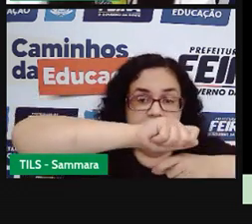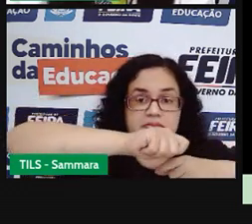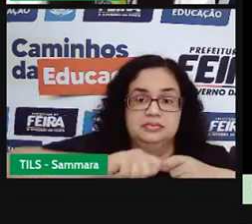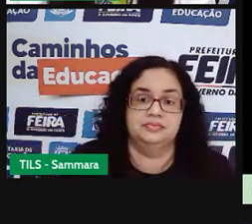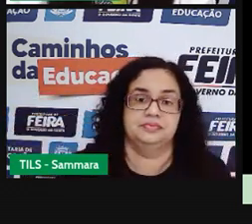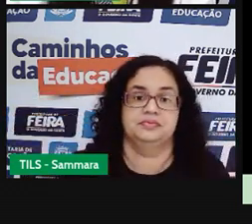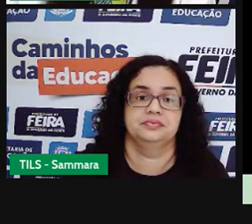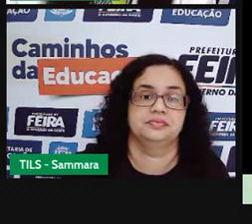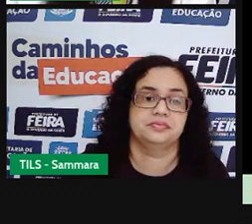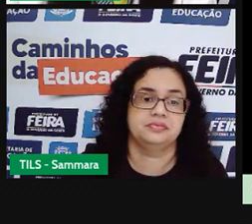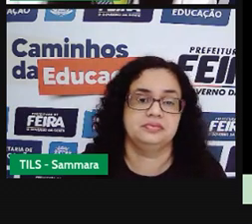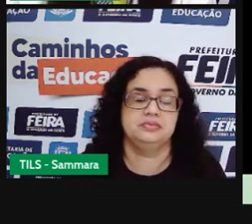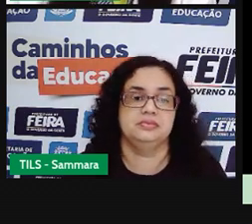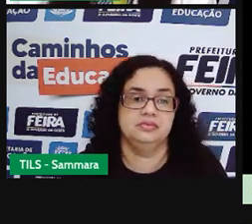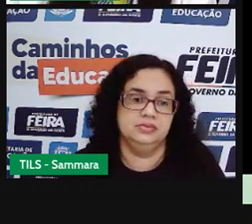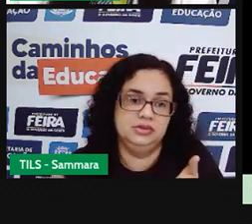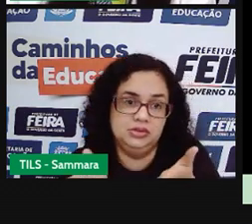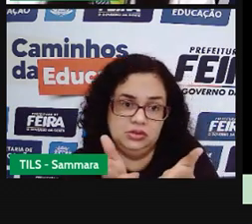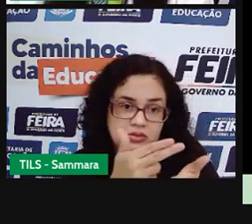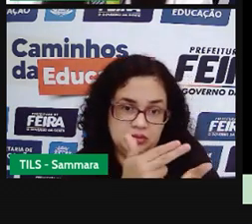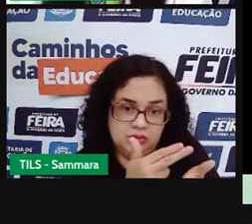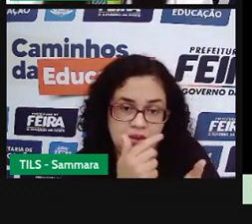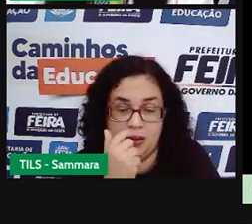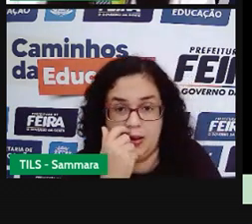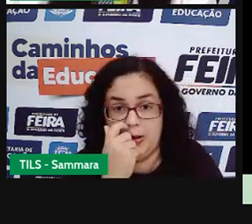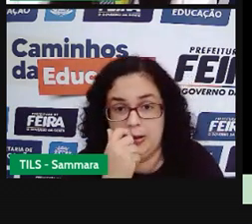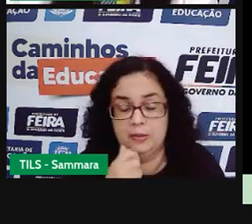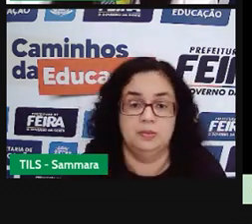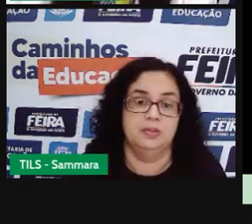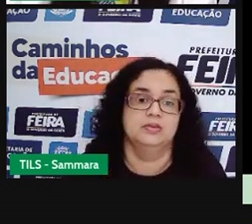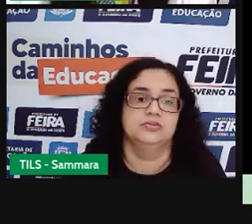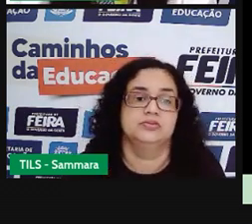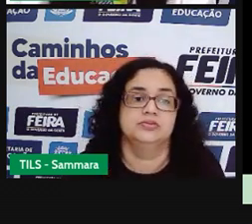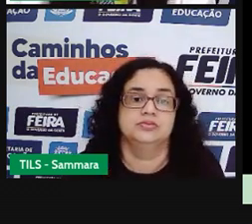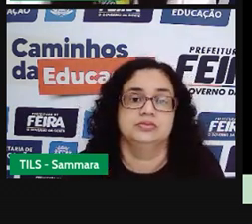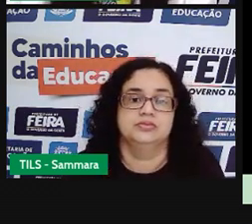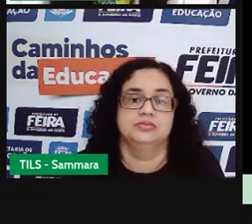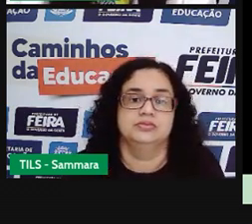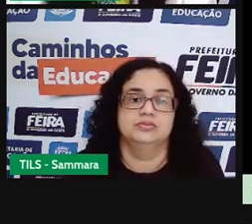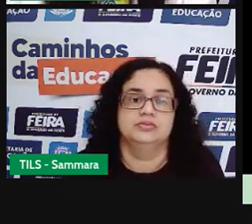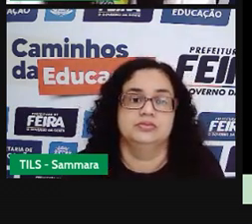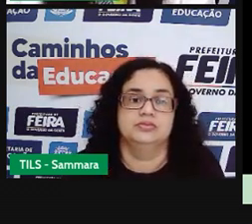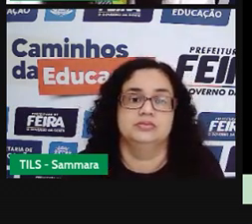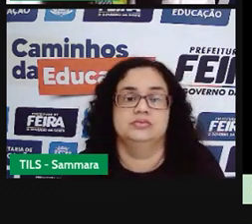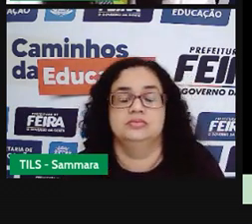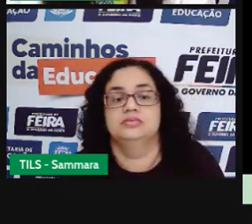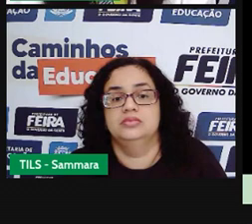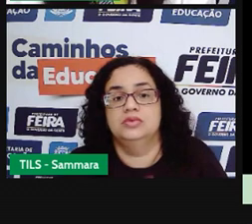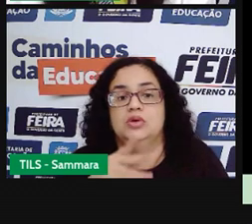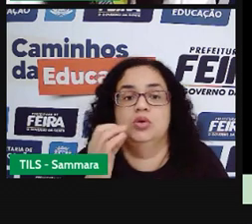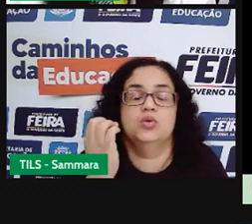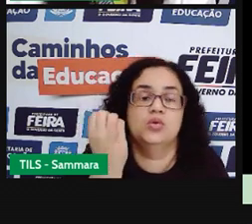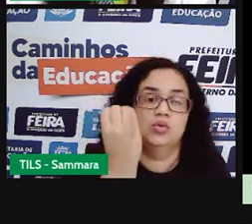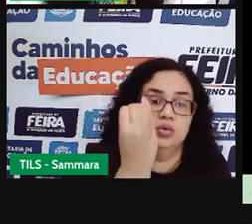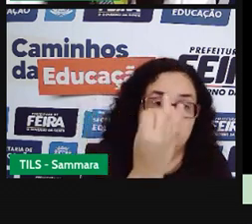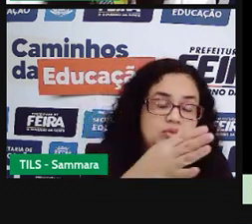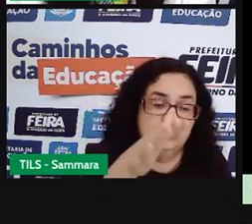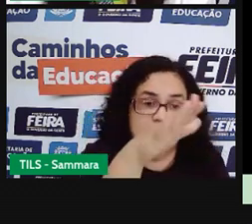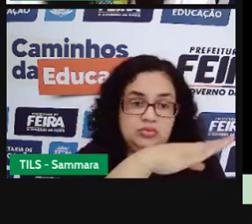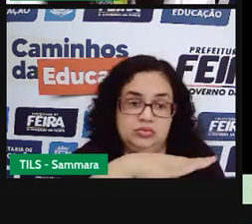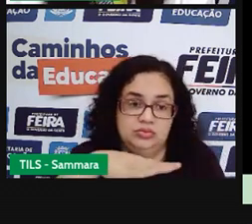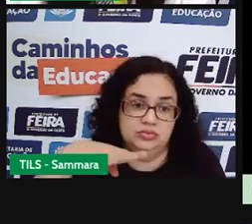contar eu espertinhas a gente pode contar até as pazes que tem as figuras planas e os passos São identificadas através